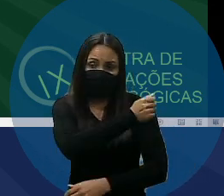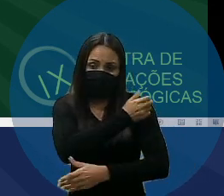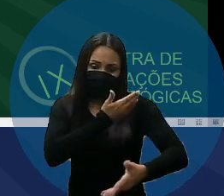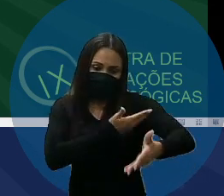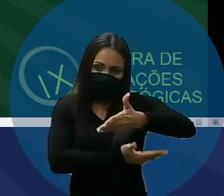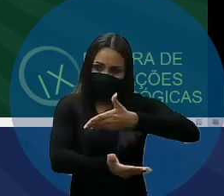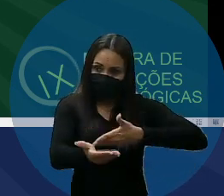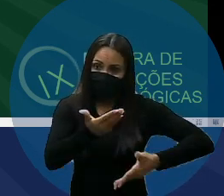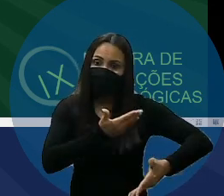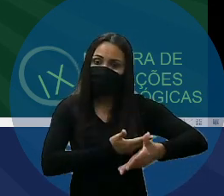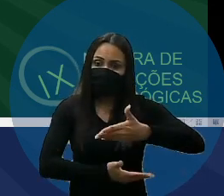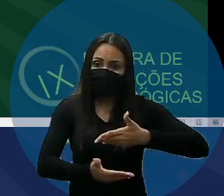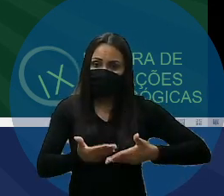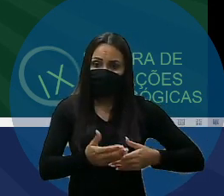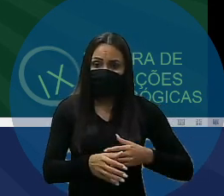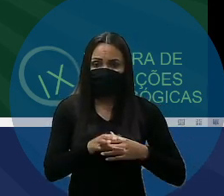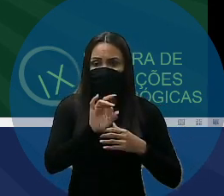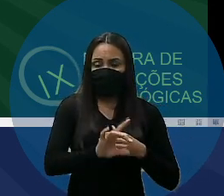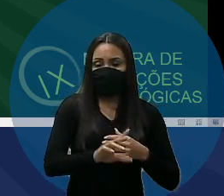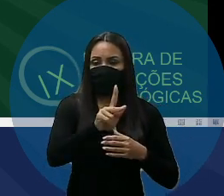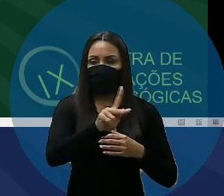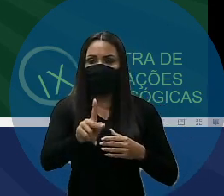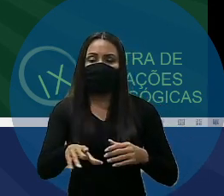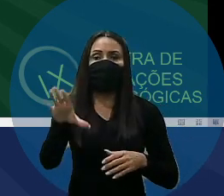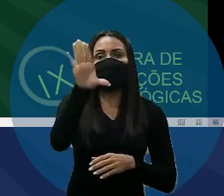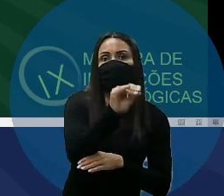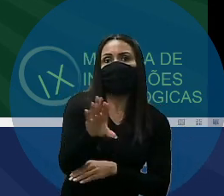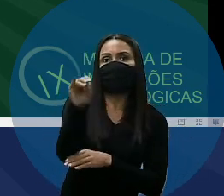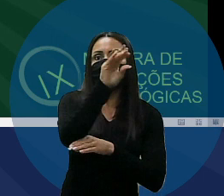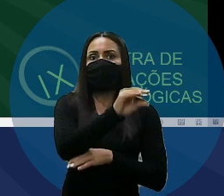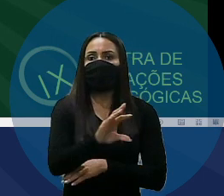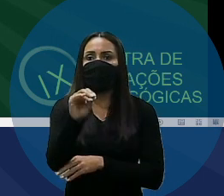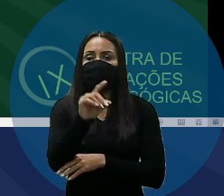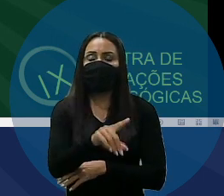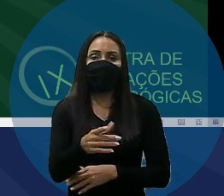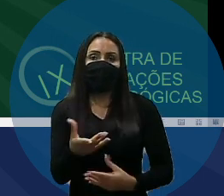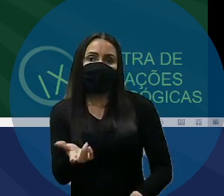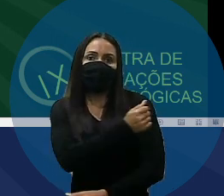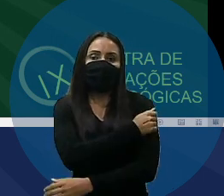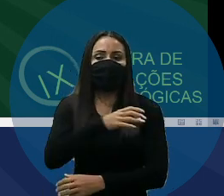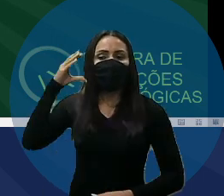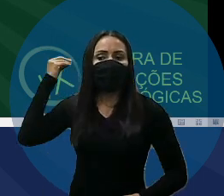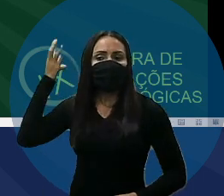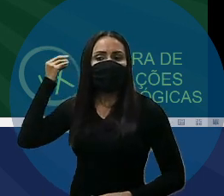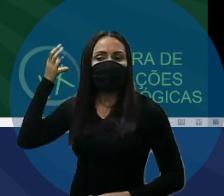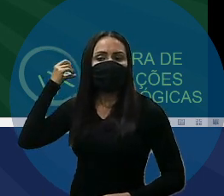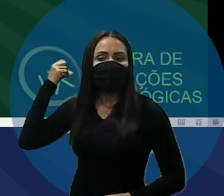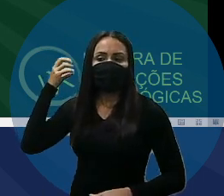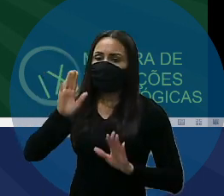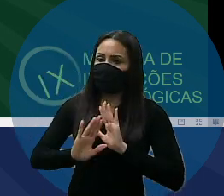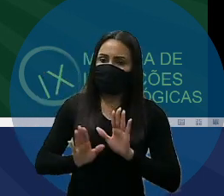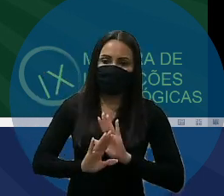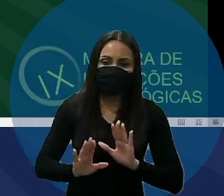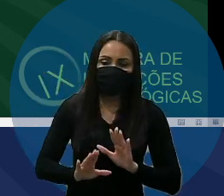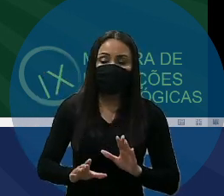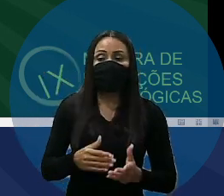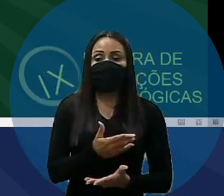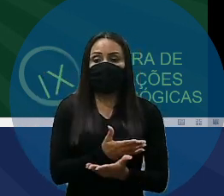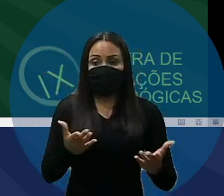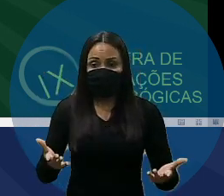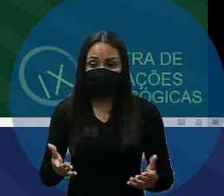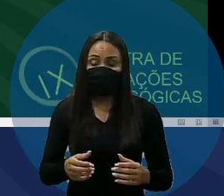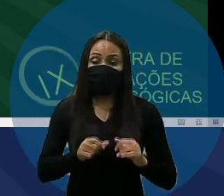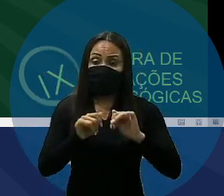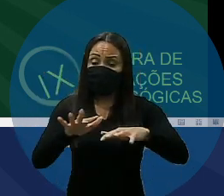aquela coisa de só o professor falando e os alunos escutando, tá? Principalmente na pandemia, eu acho que eles estavam muito carentes também